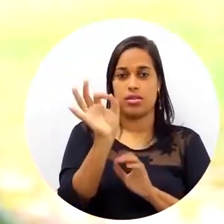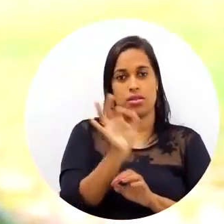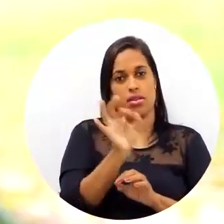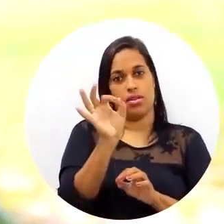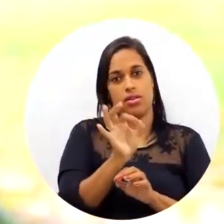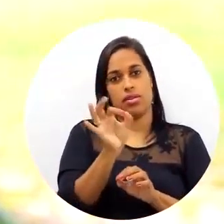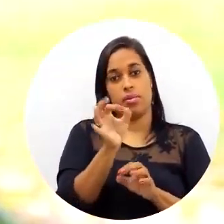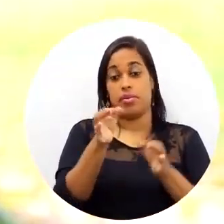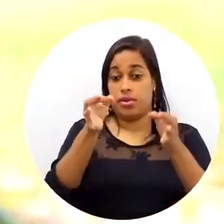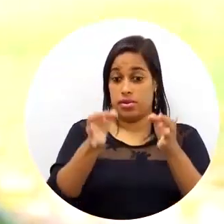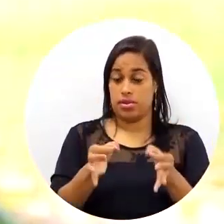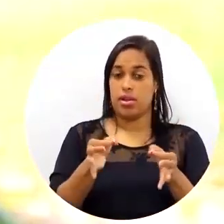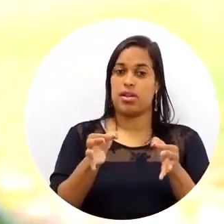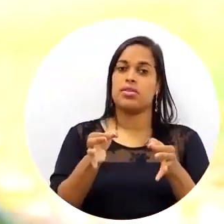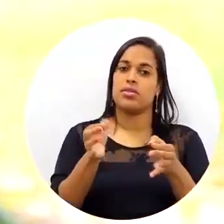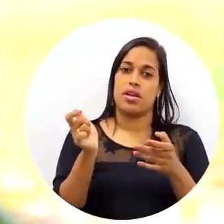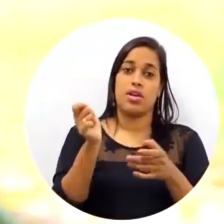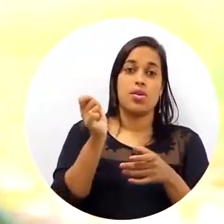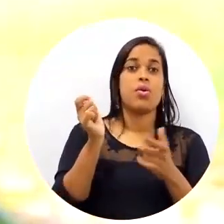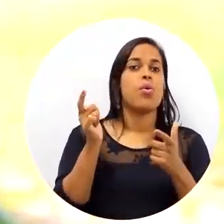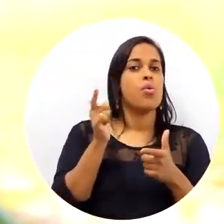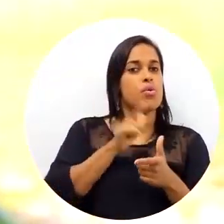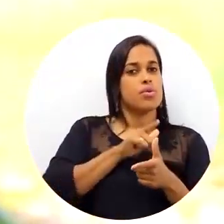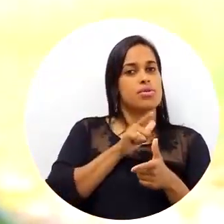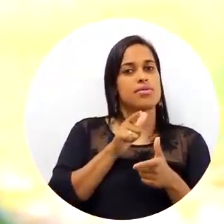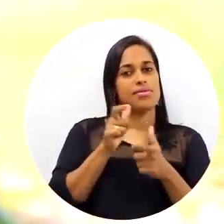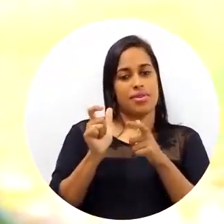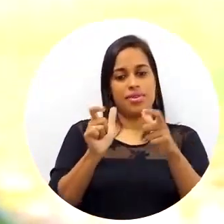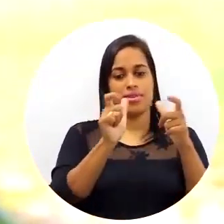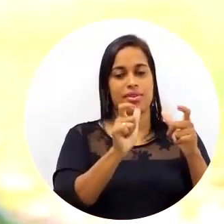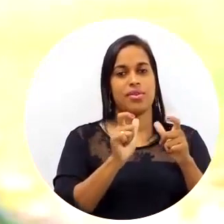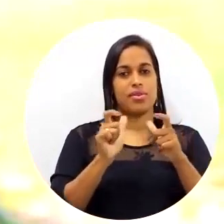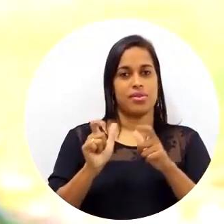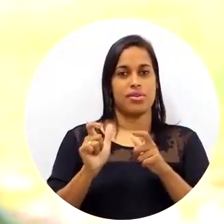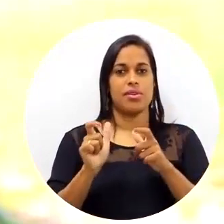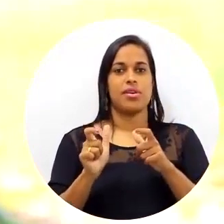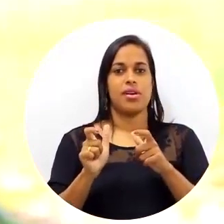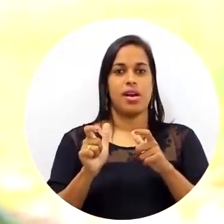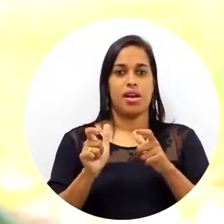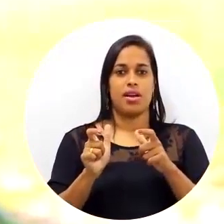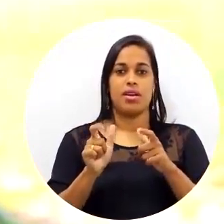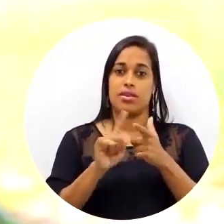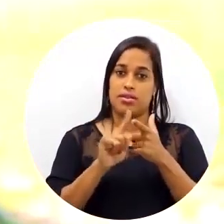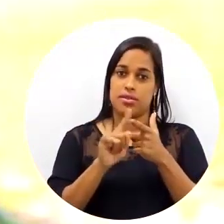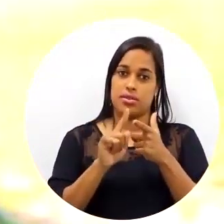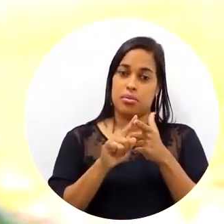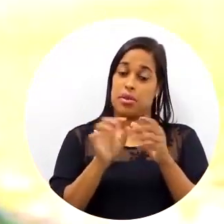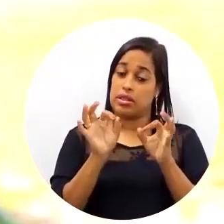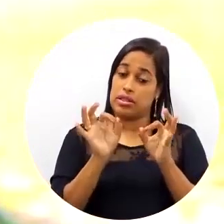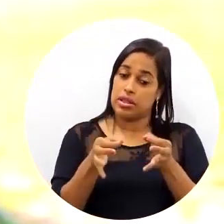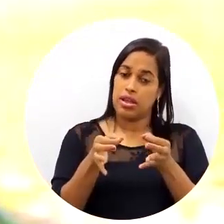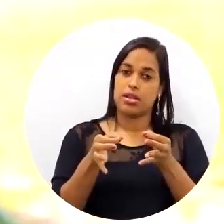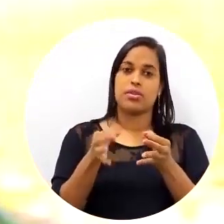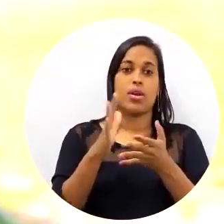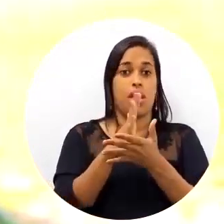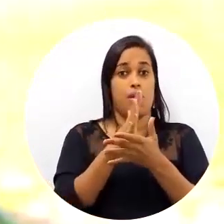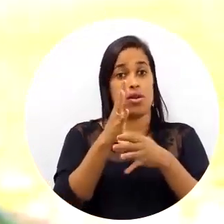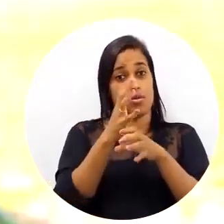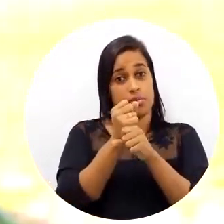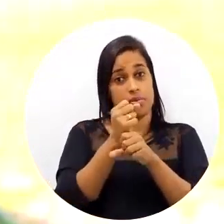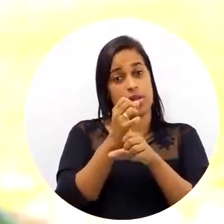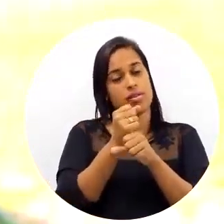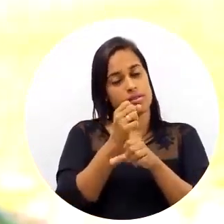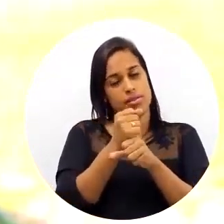os dados antropométricos da forma mais correta possível, e consiga, de fato, criar um ambiente ou algum imobiliário